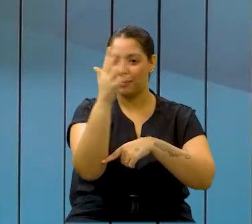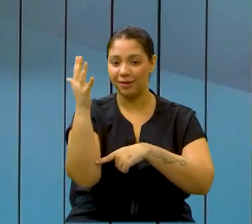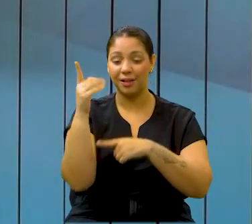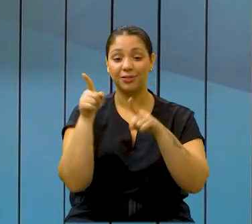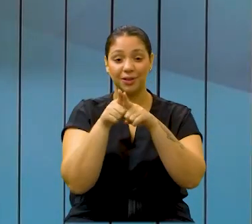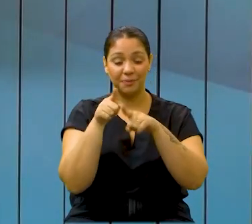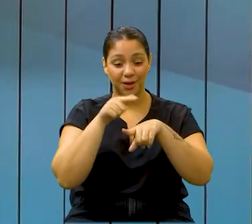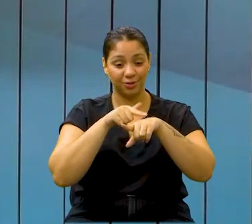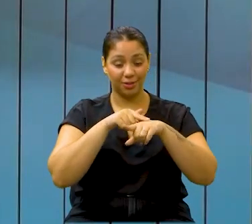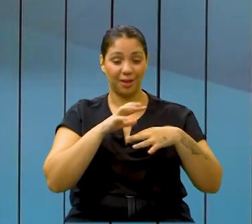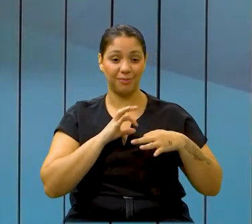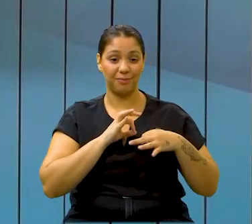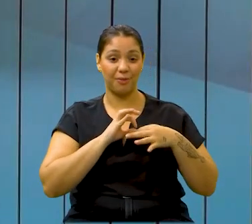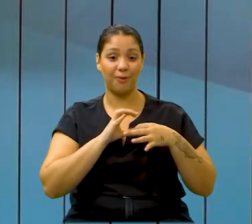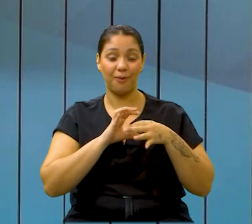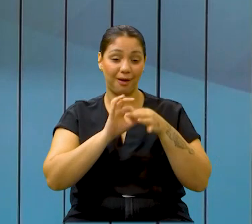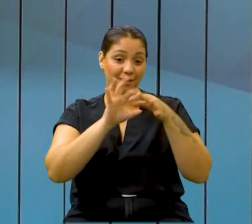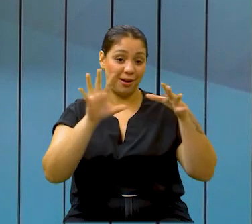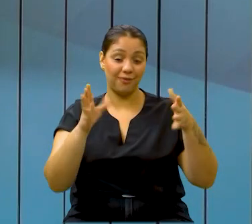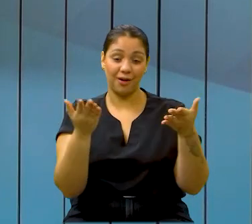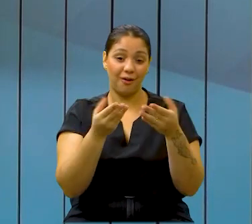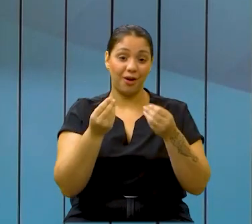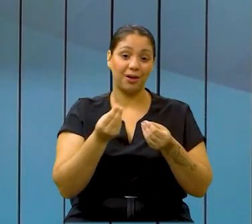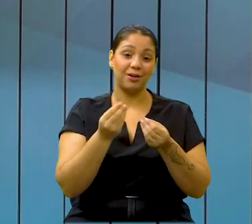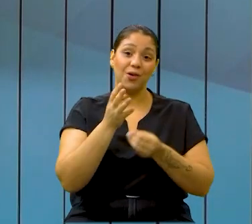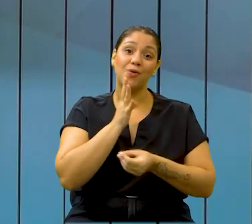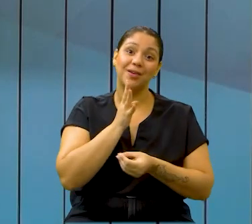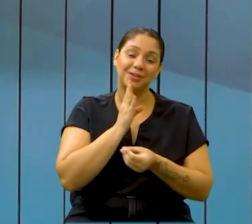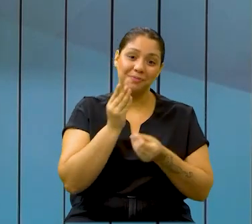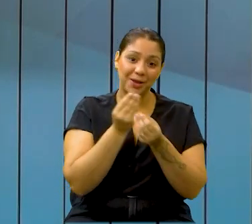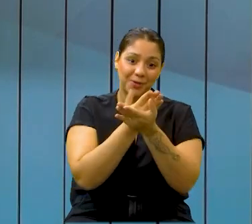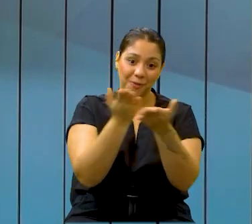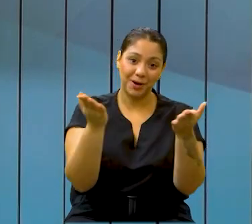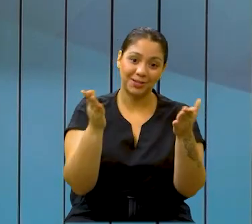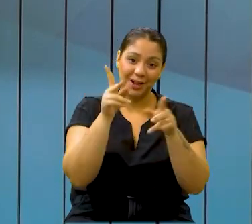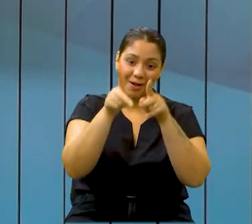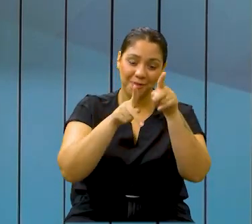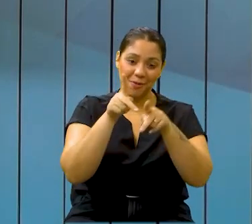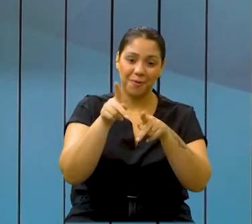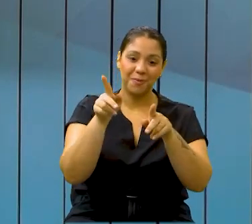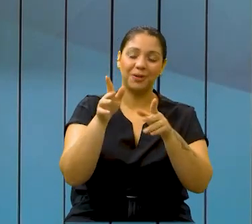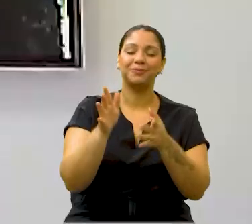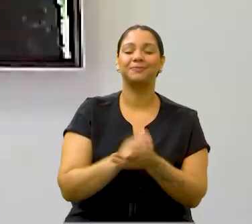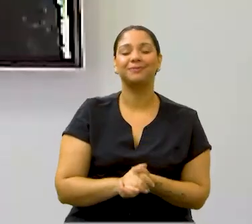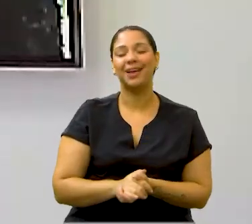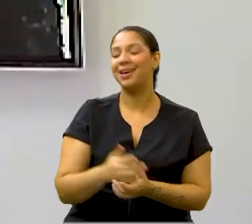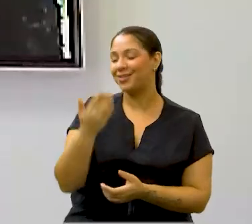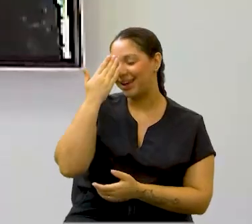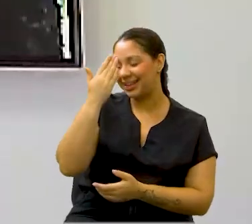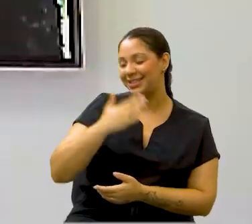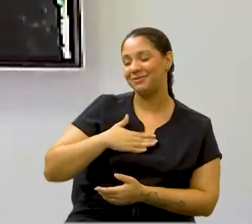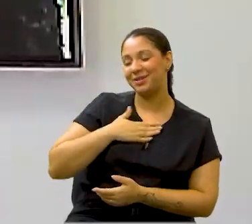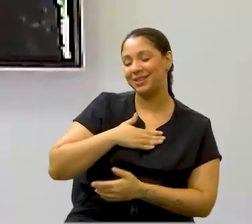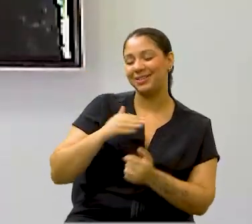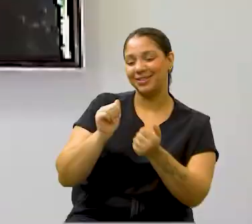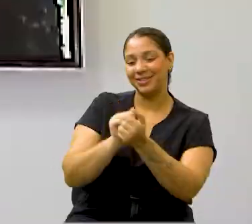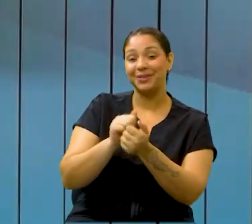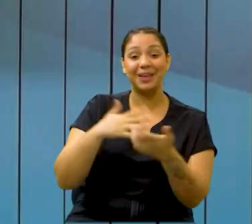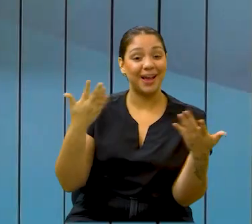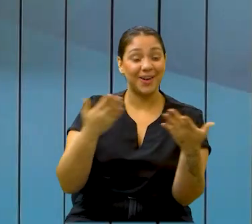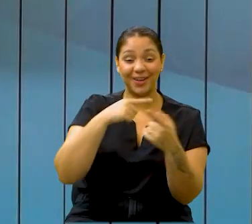e disponibilizar o seu tempo e compartilhar o seu conhecimento aqui com o nosso público. Eu que agradeço, foi um prazer estar com